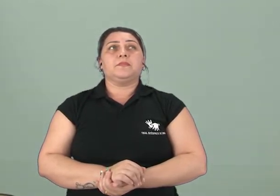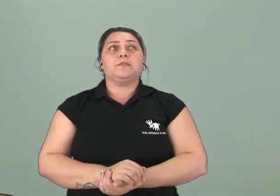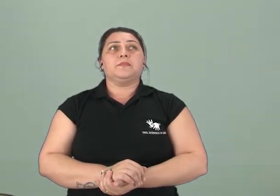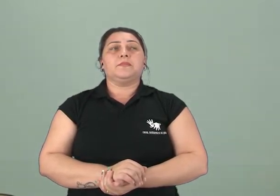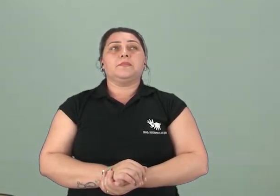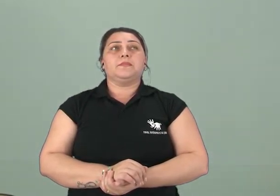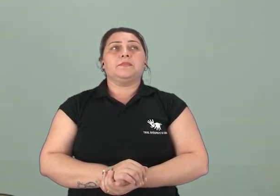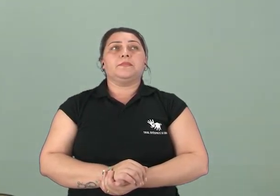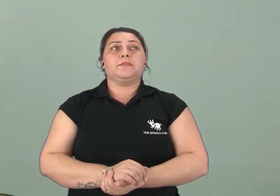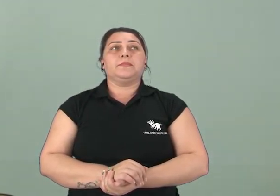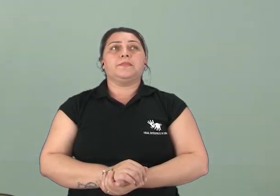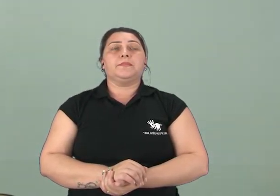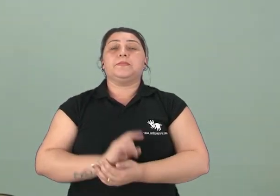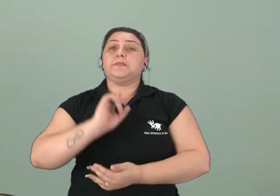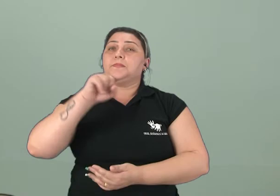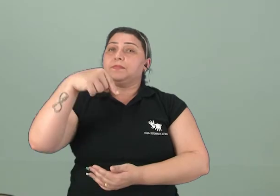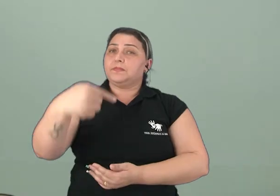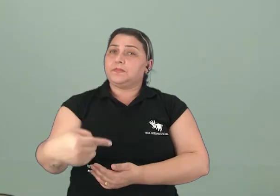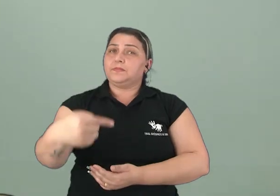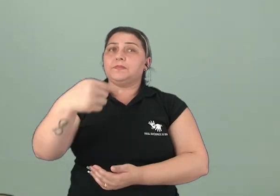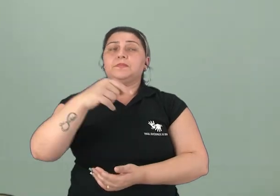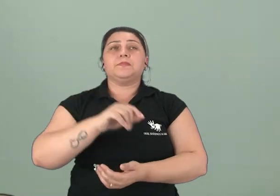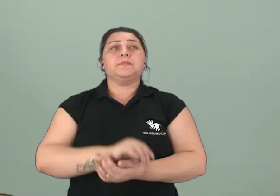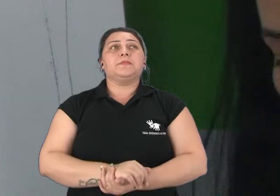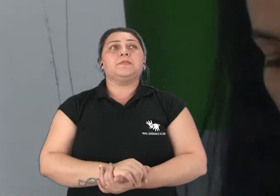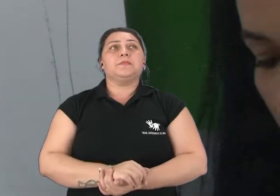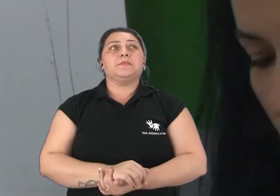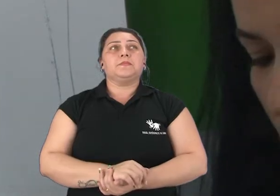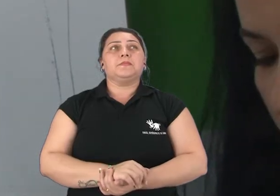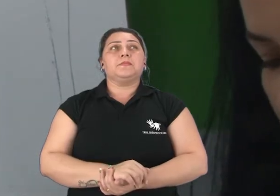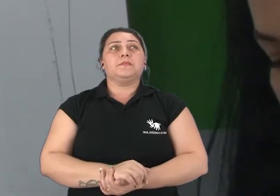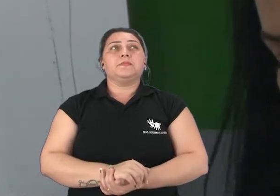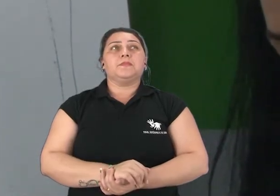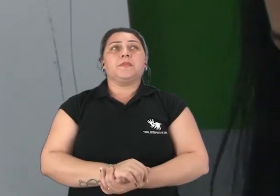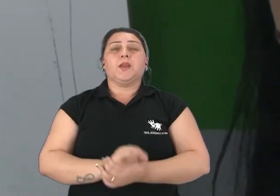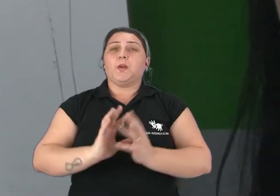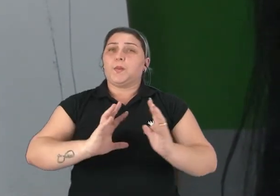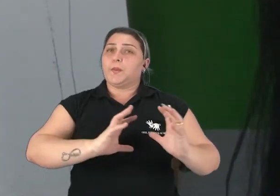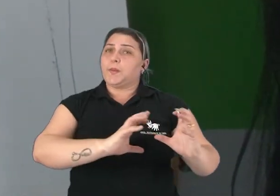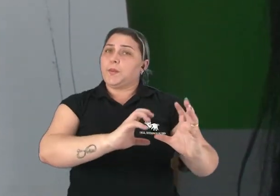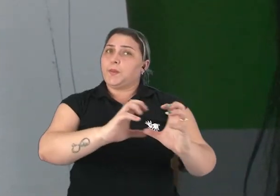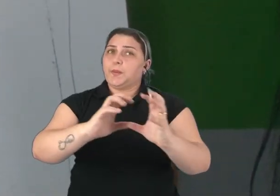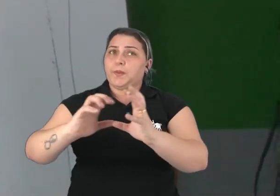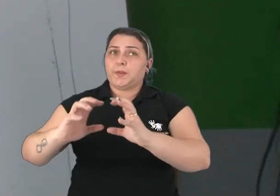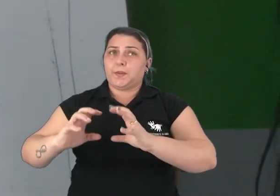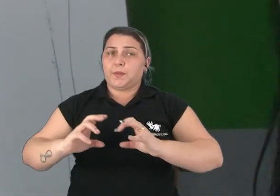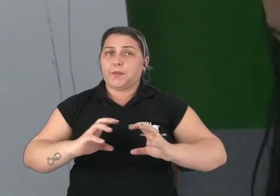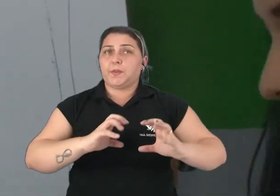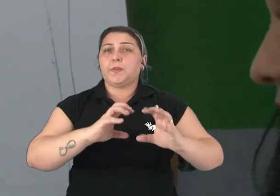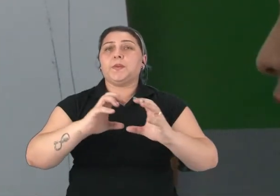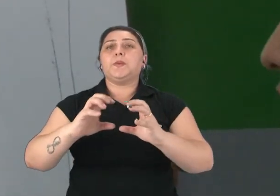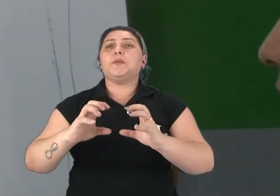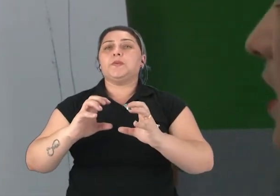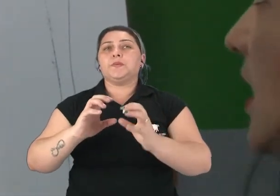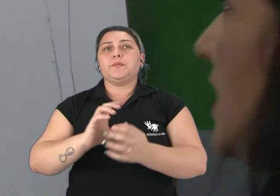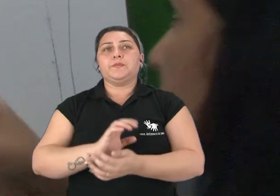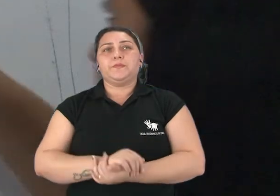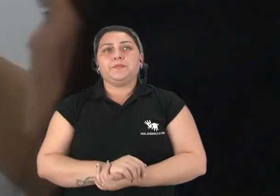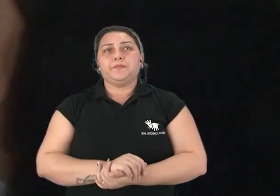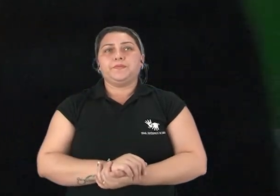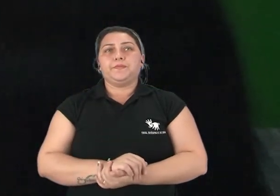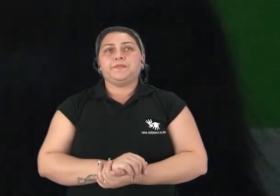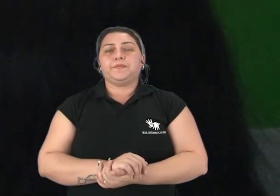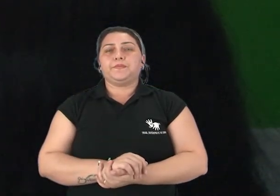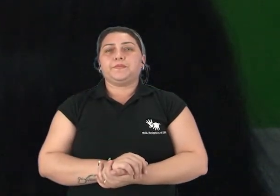Ah tá depois a gente vai ver e o conflito que o